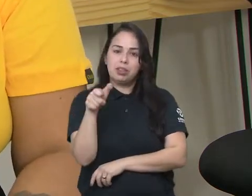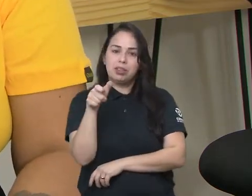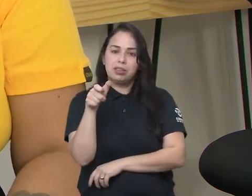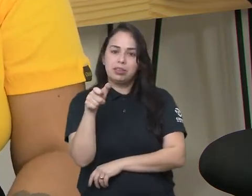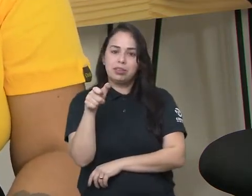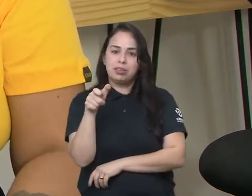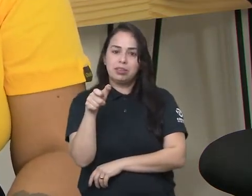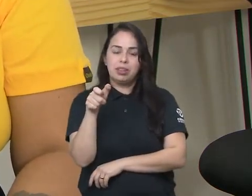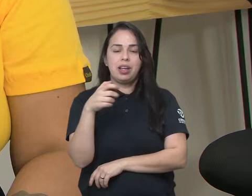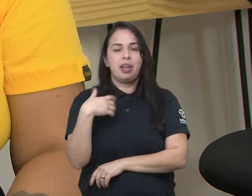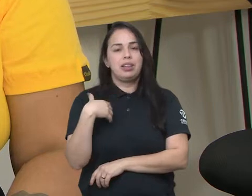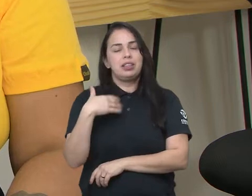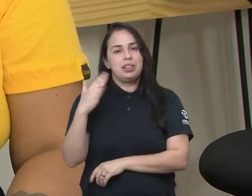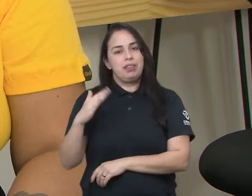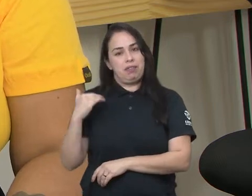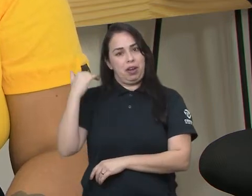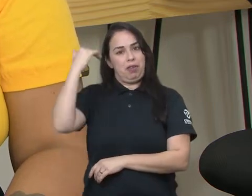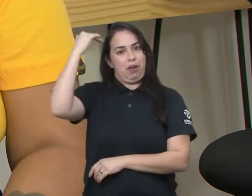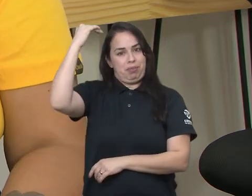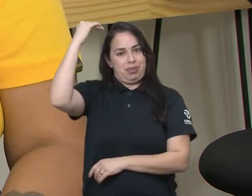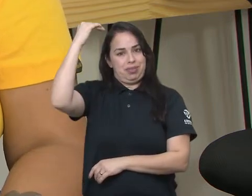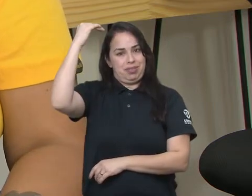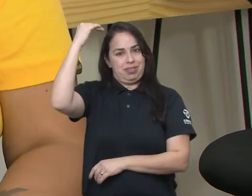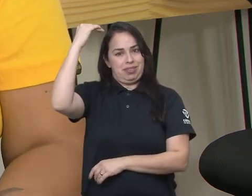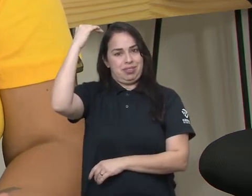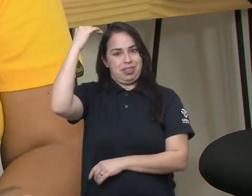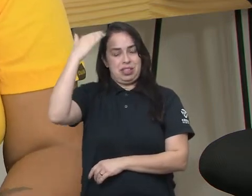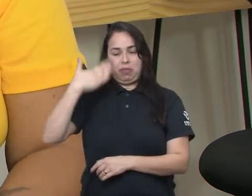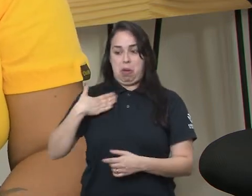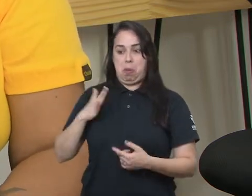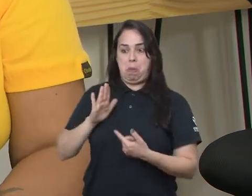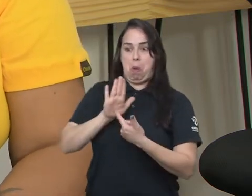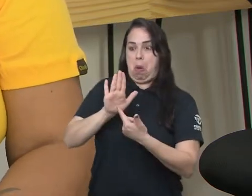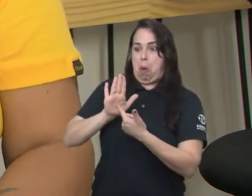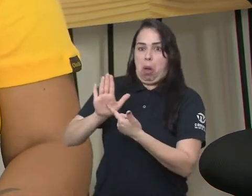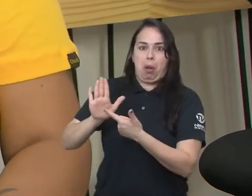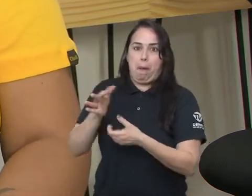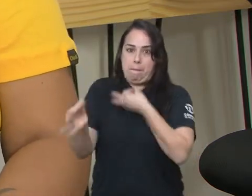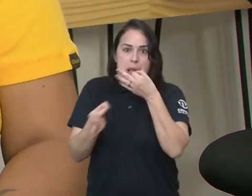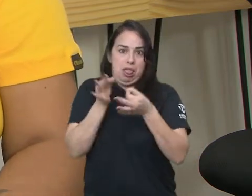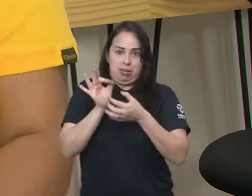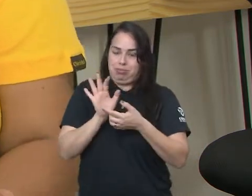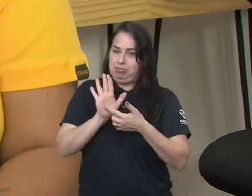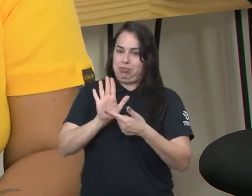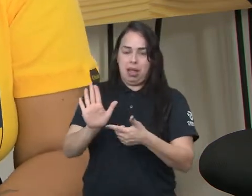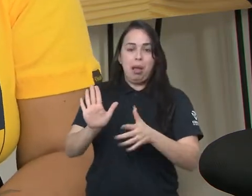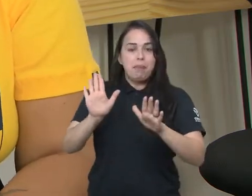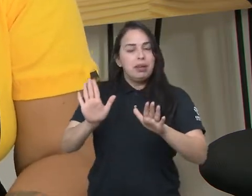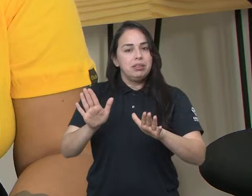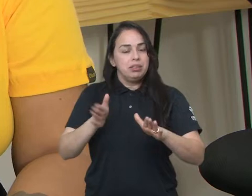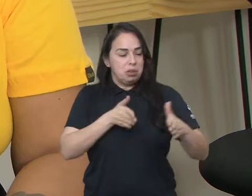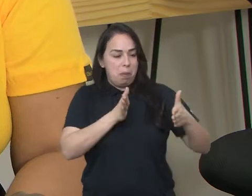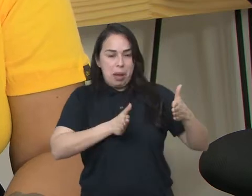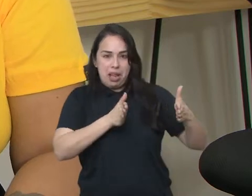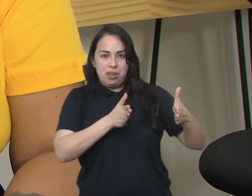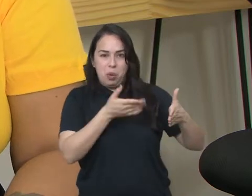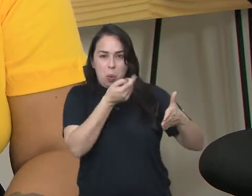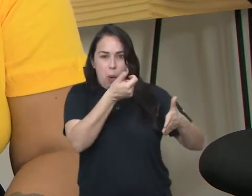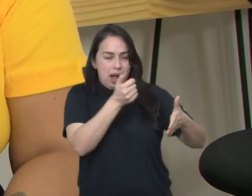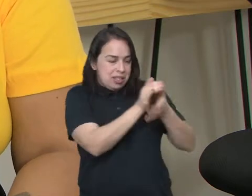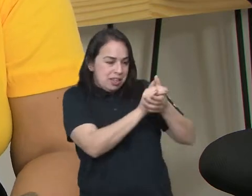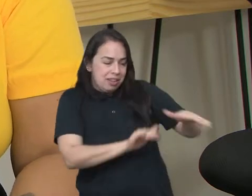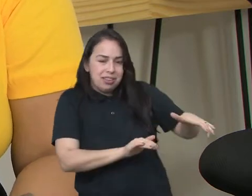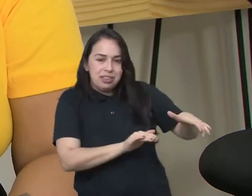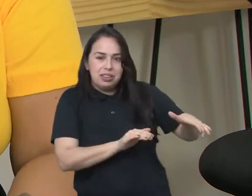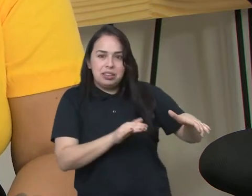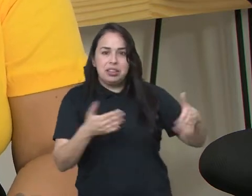foi interessante, porque fazia tempo, depois de adulta, assim, que você vai ficando mais velha, você não vai se expondo mais tanto. E aí eu me